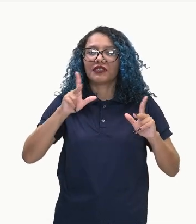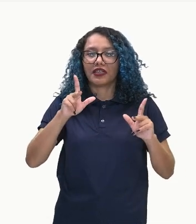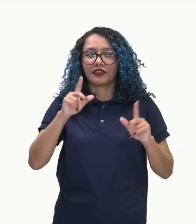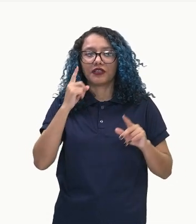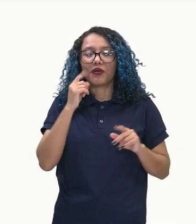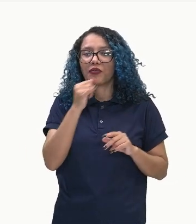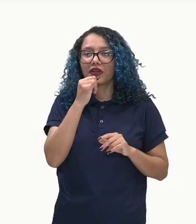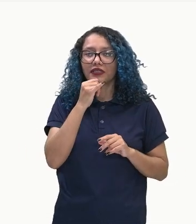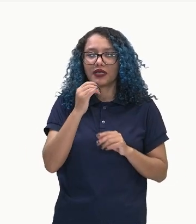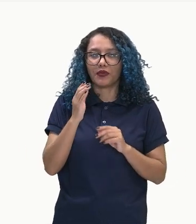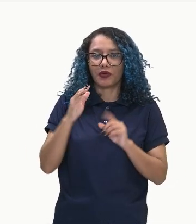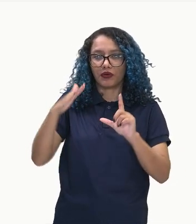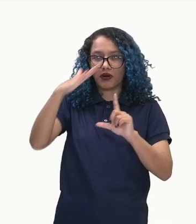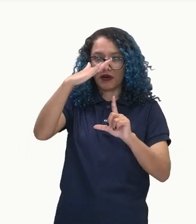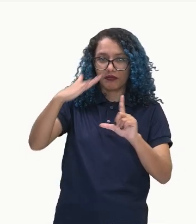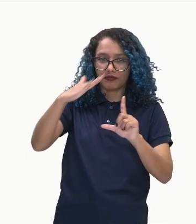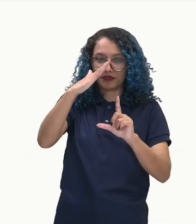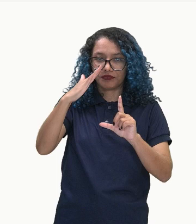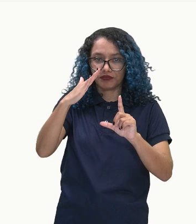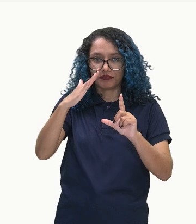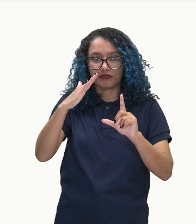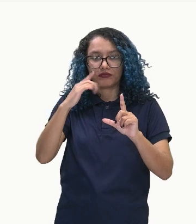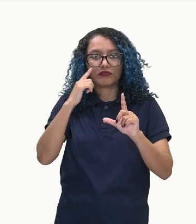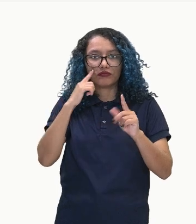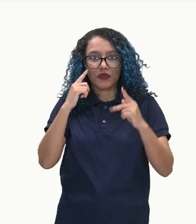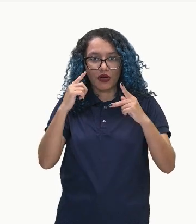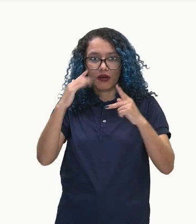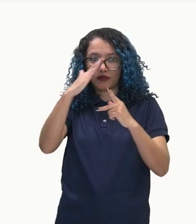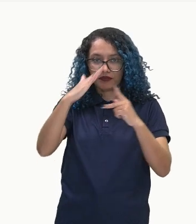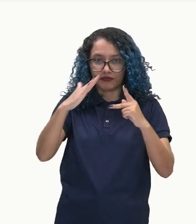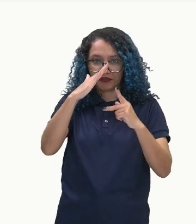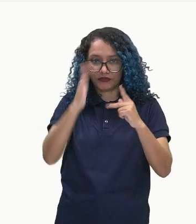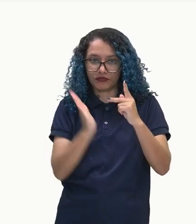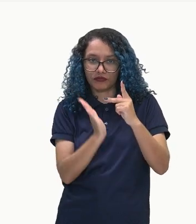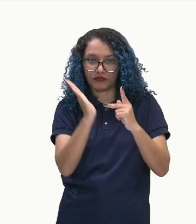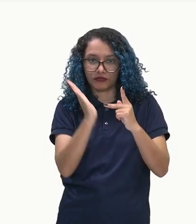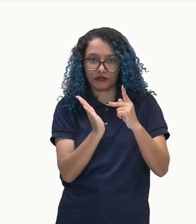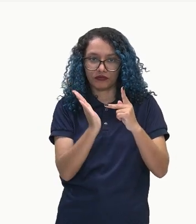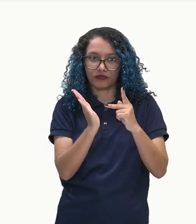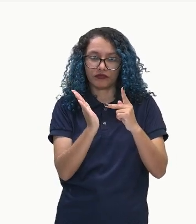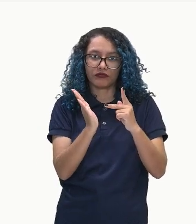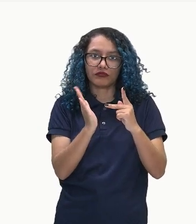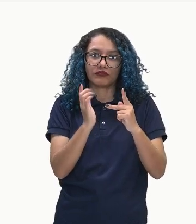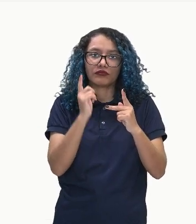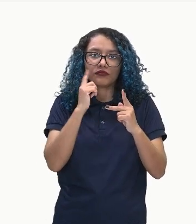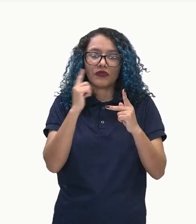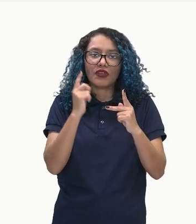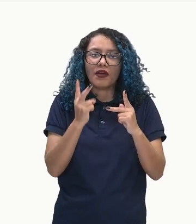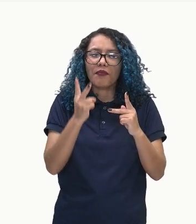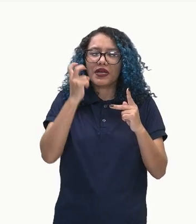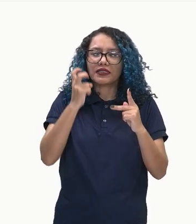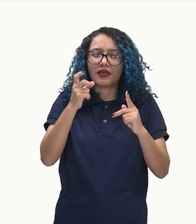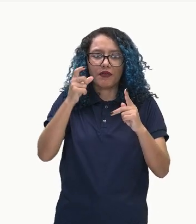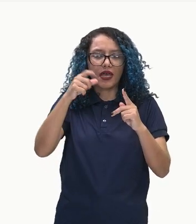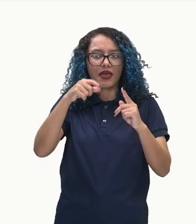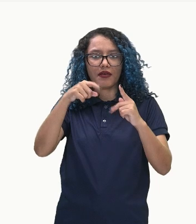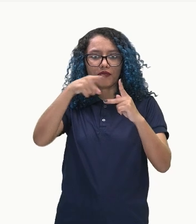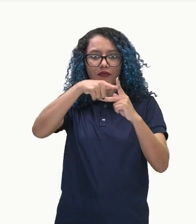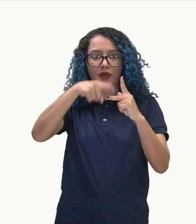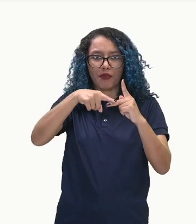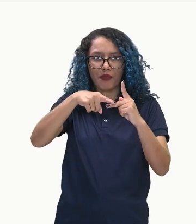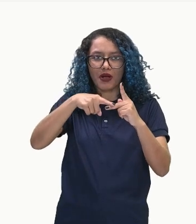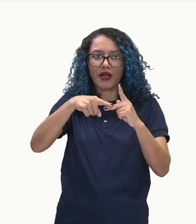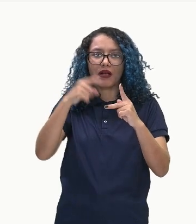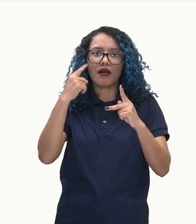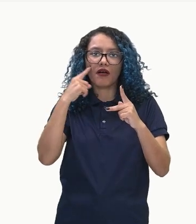iguais, tá bom? Pode acontecer isso no losango? Pode. Mas em especial você vai perceber que os ângulos não são iguais.